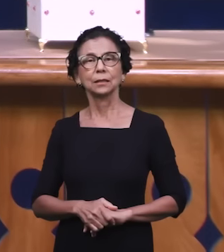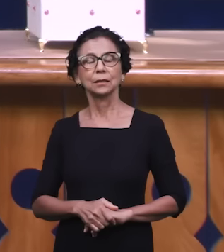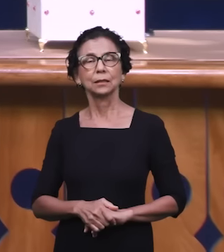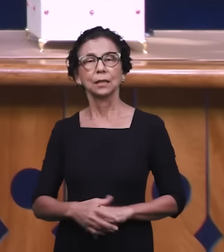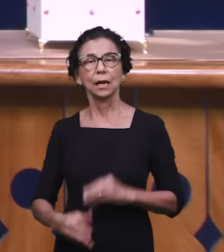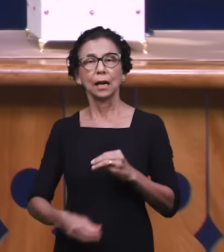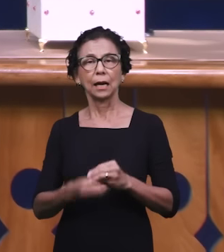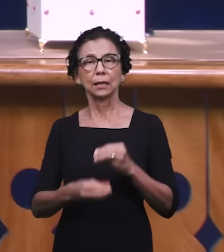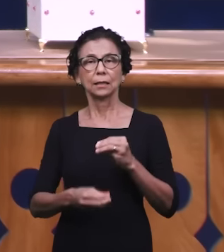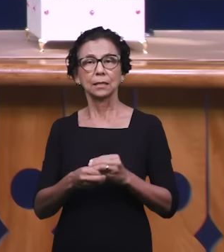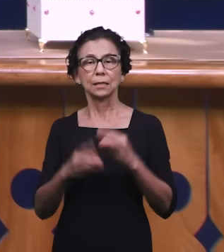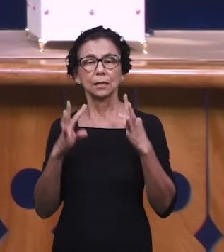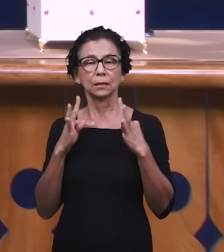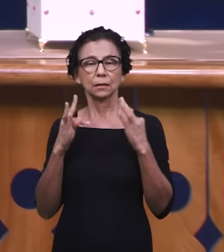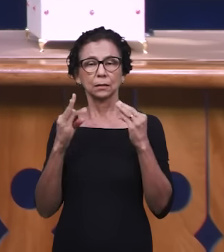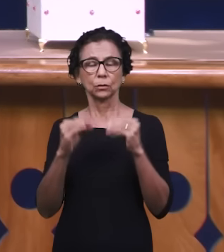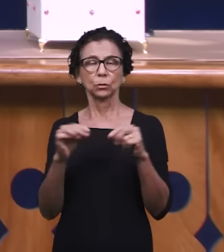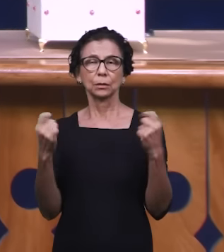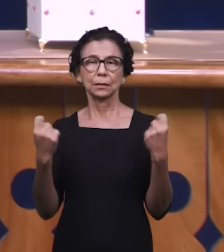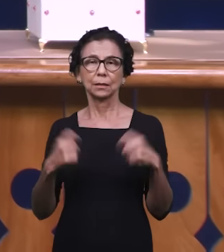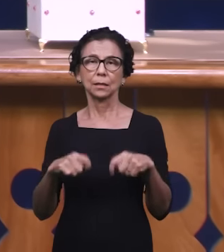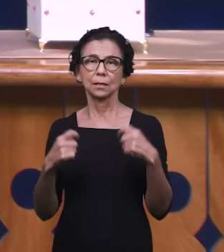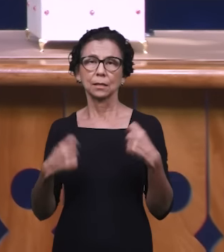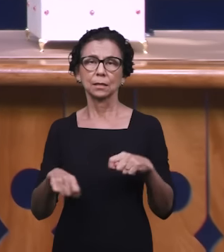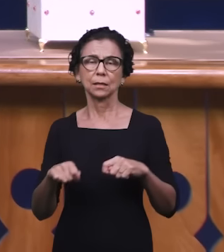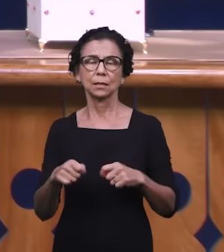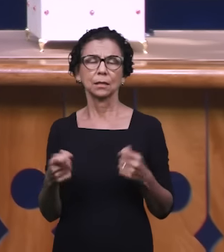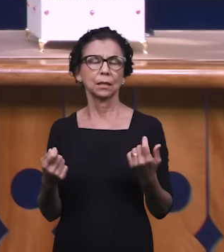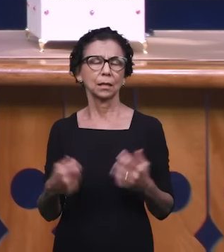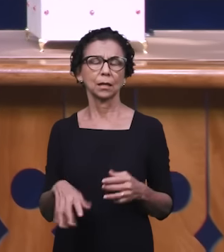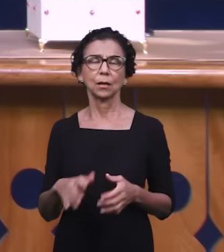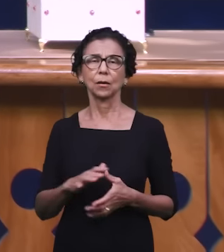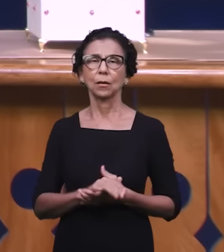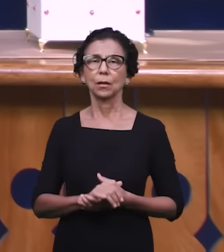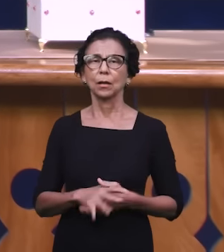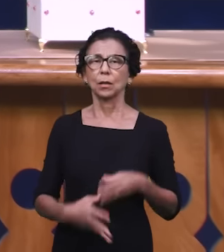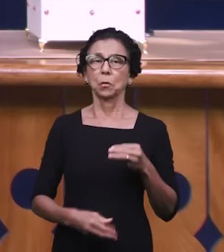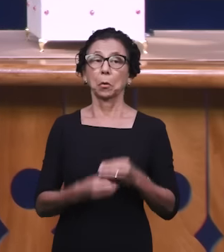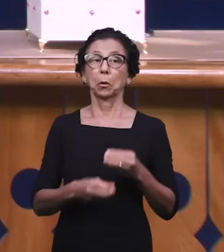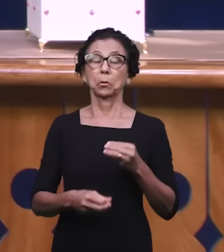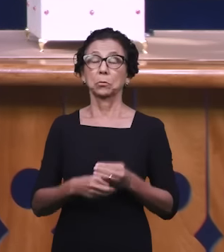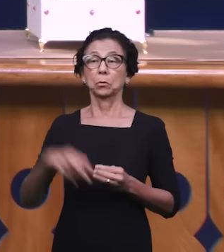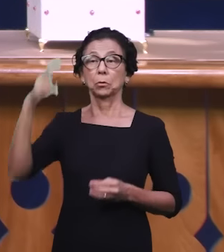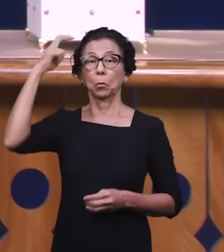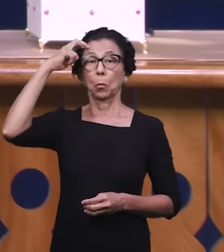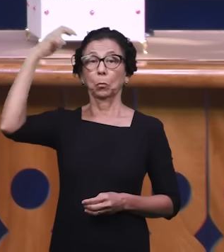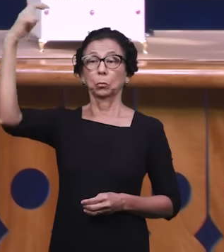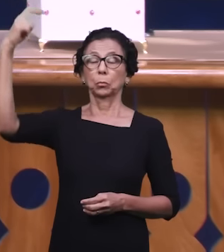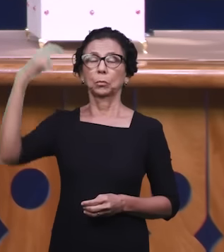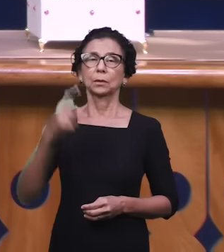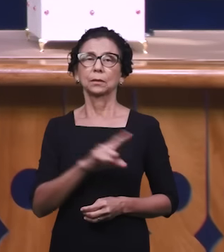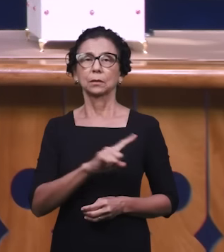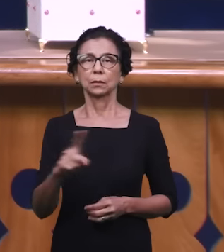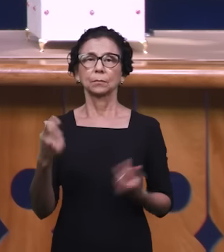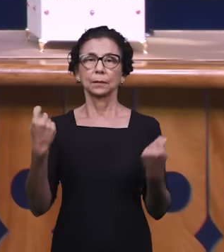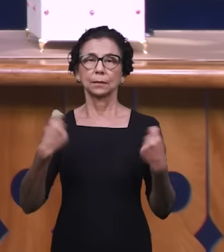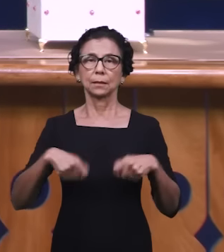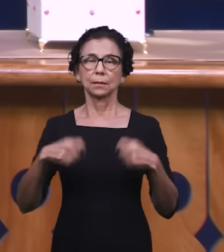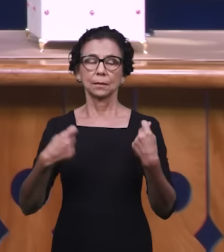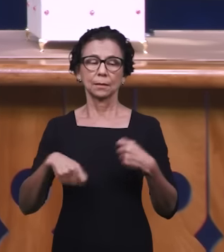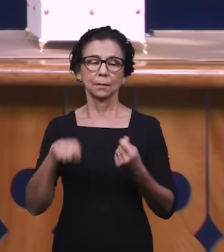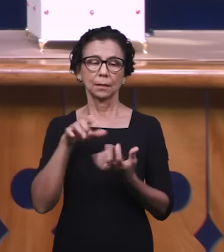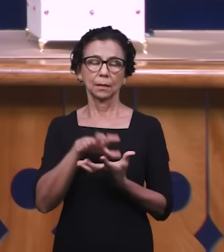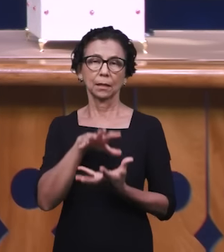necessidade. Não supre o nosso intelecto, a nossa razão de maneira nenhuma, mas supre aquilo que é a necessidade da